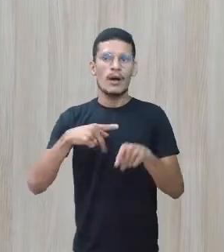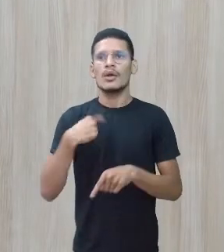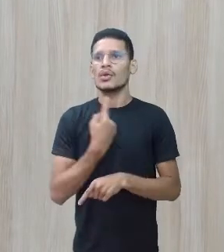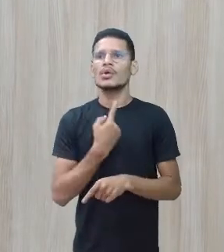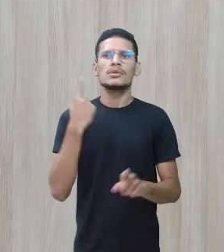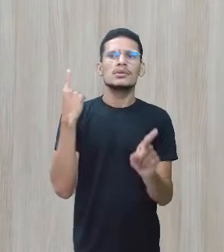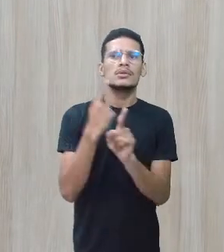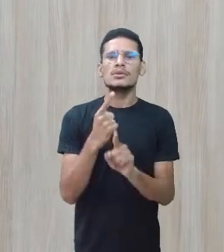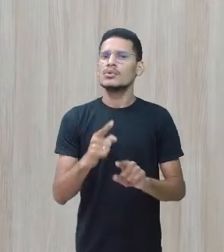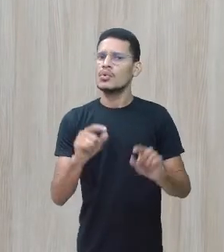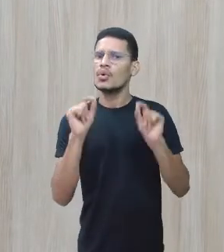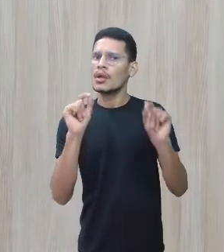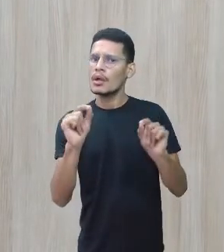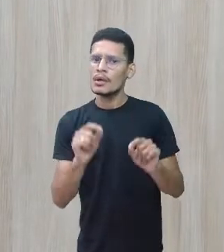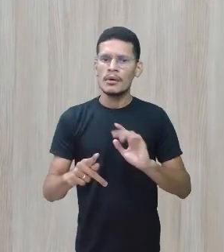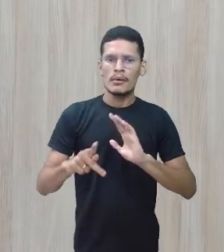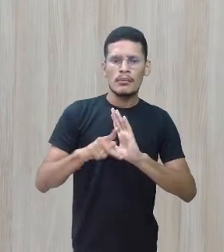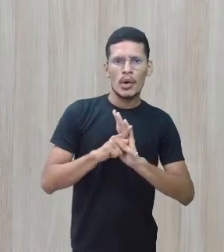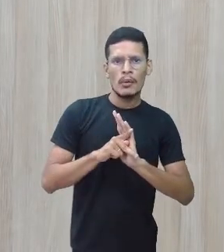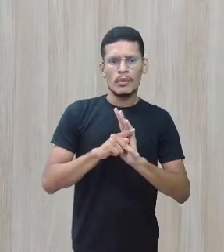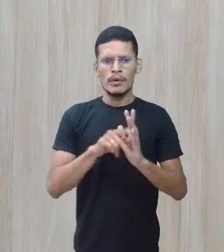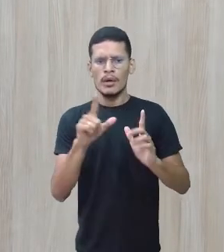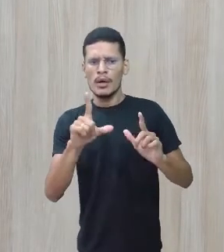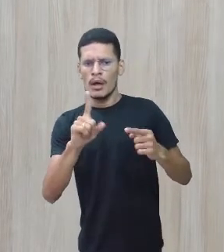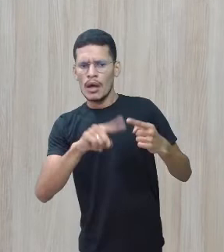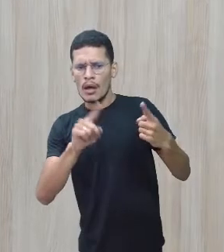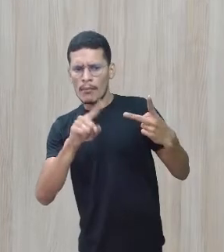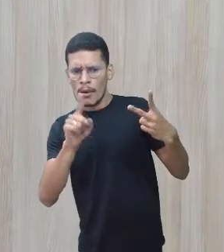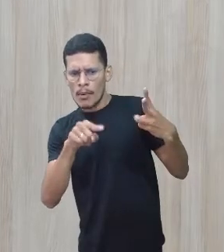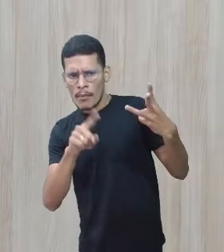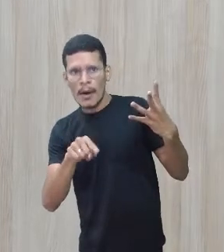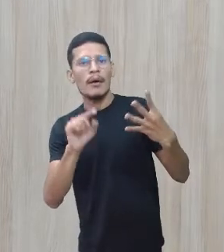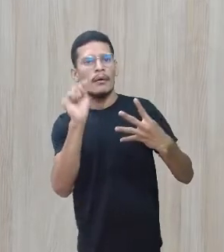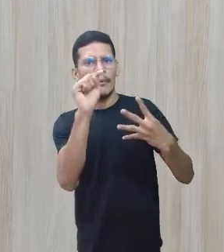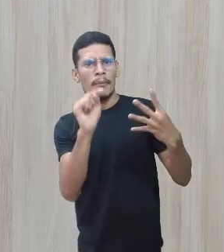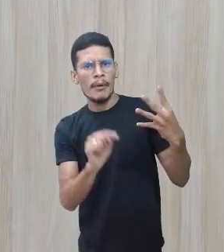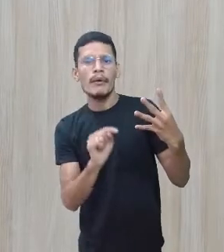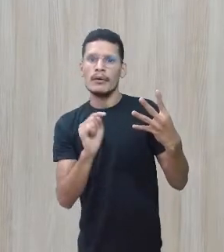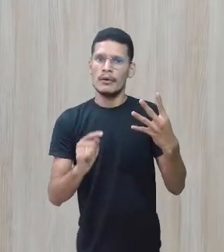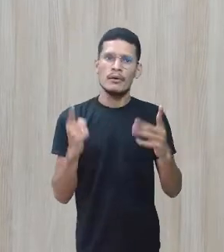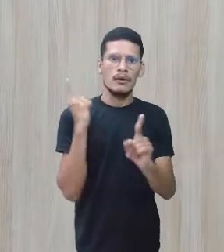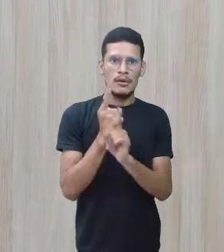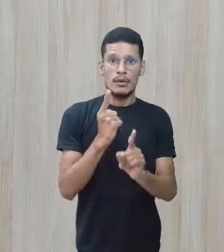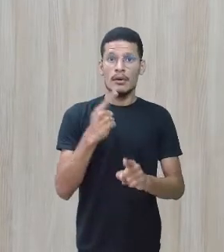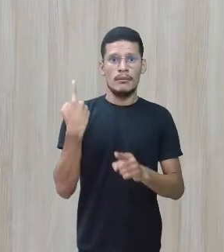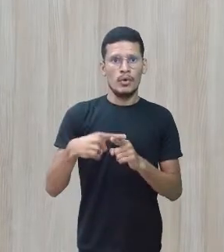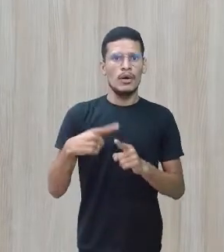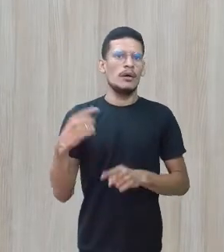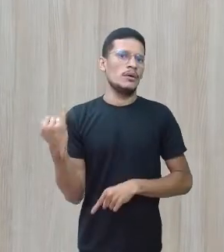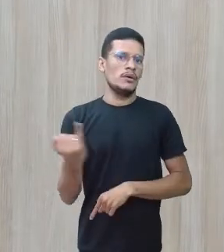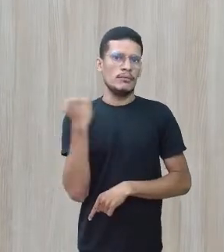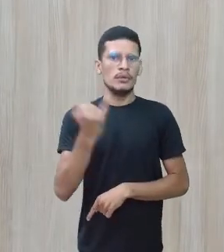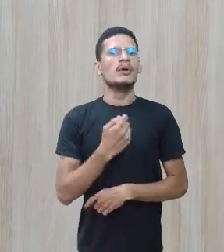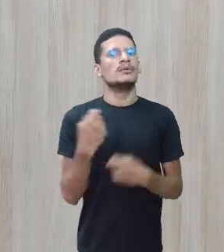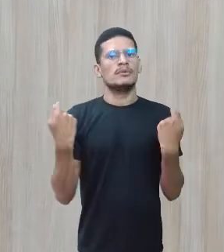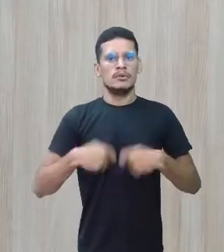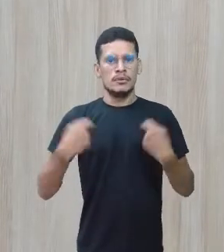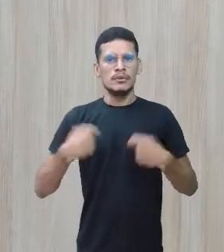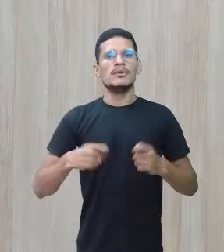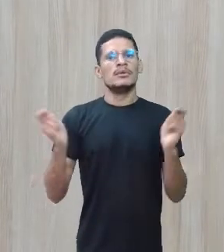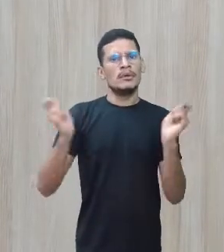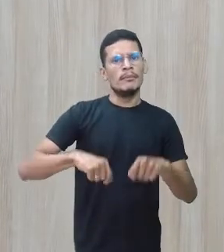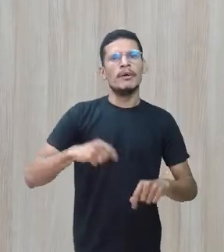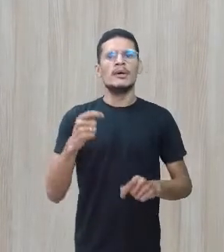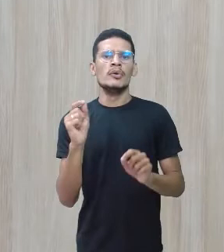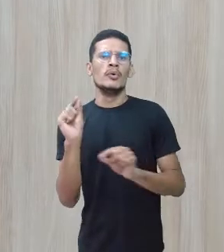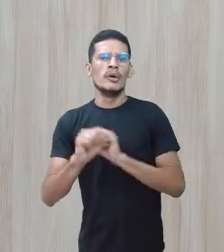consegue identificar esses elementos. Por quê? Porque eles são essenciais, eles são necessários para que haja